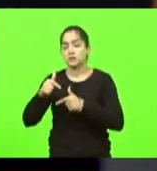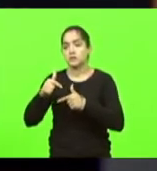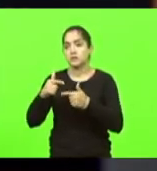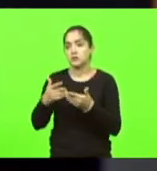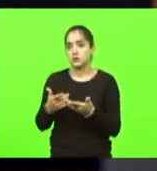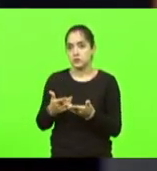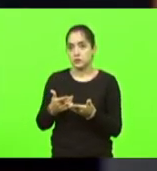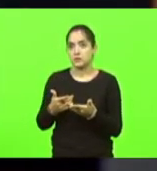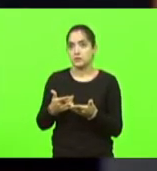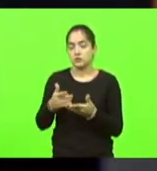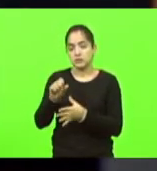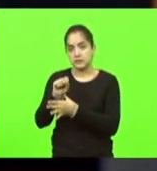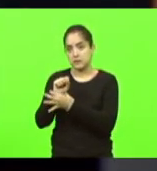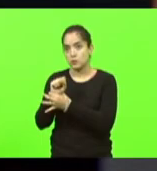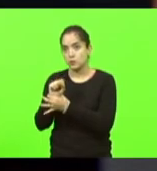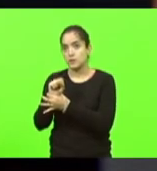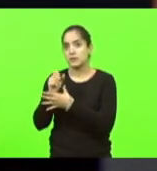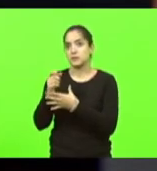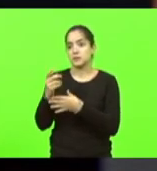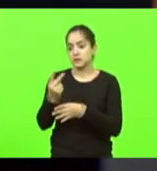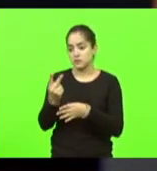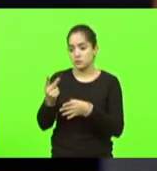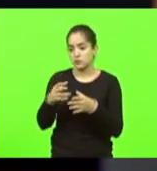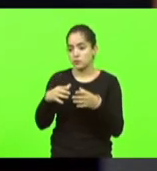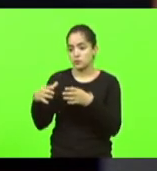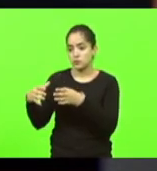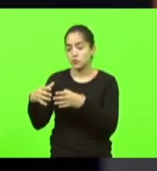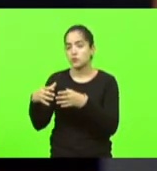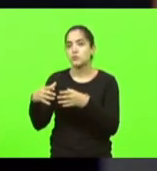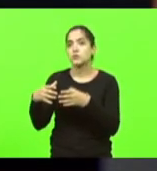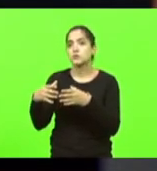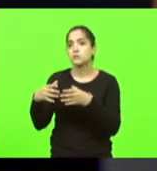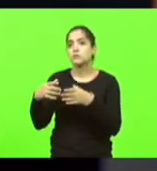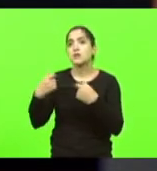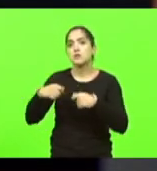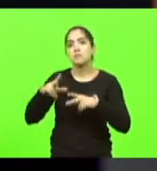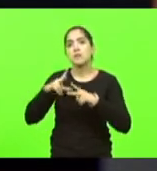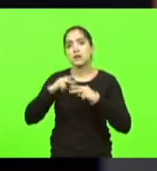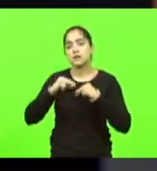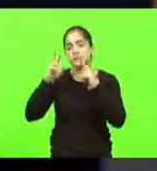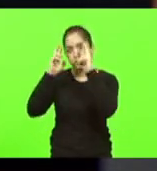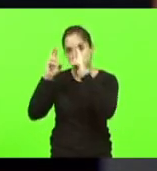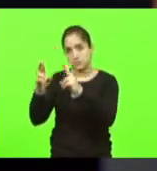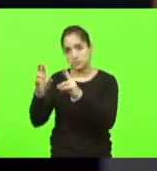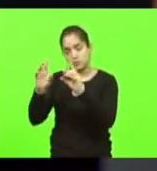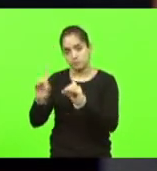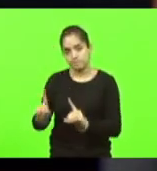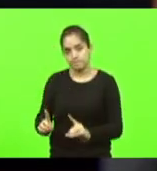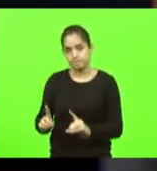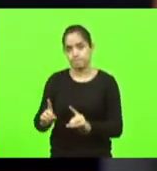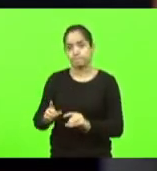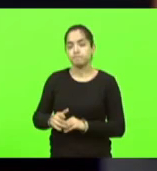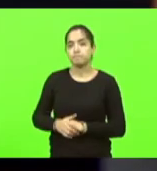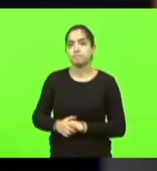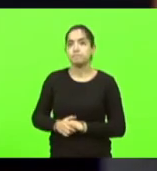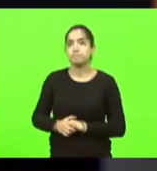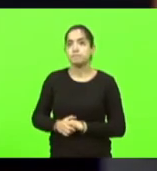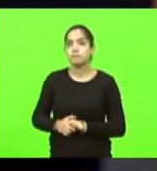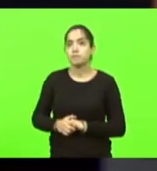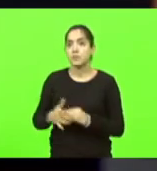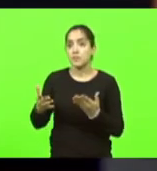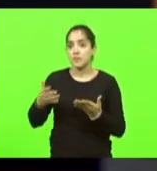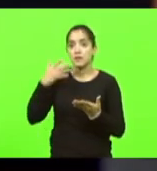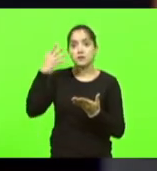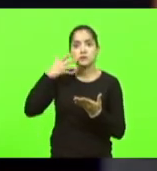agentes de segurança das duas categorias e eles merecem respeito e dignidade e esse